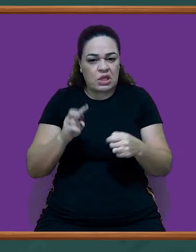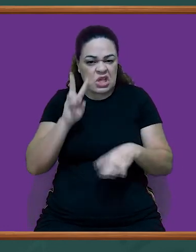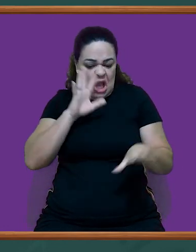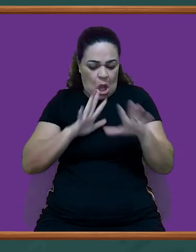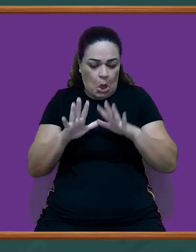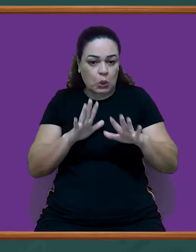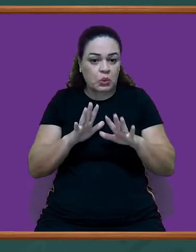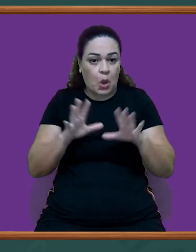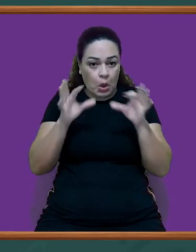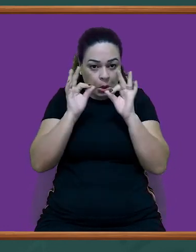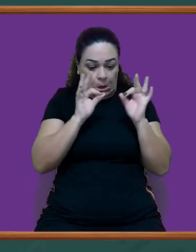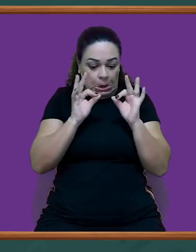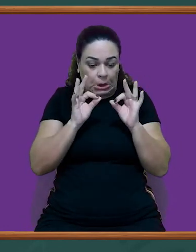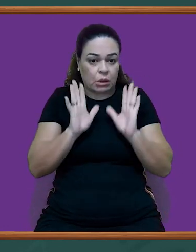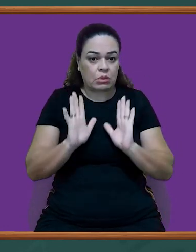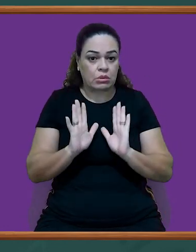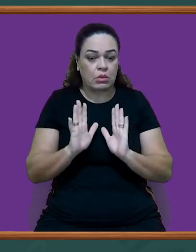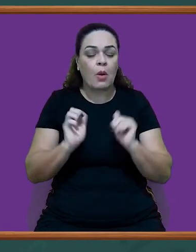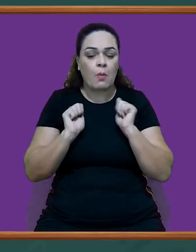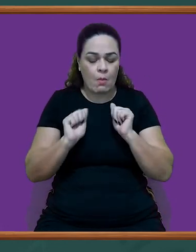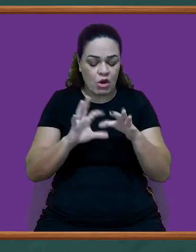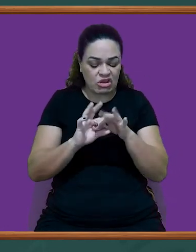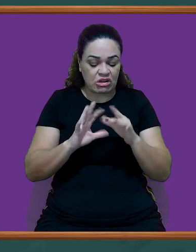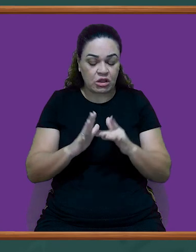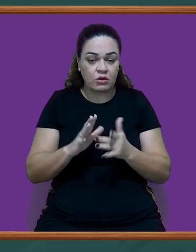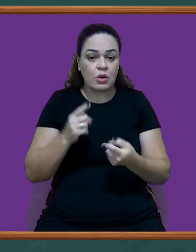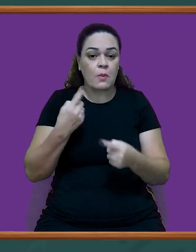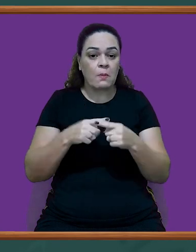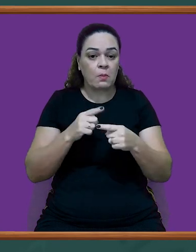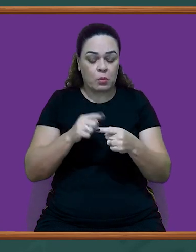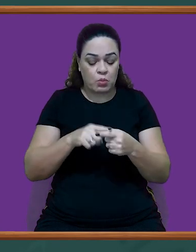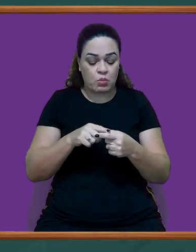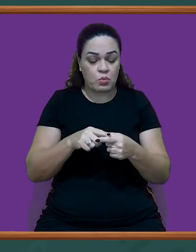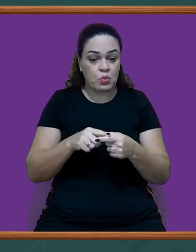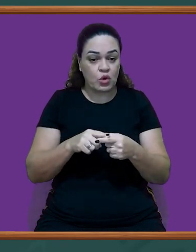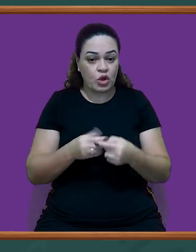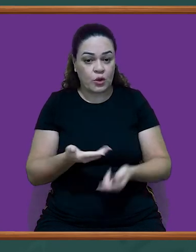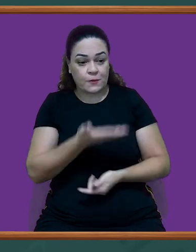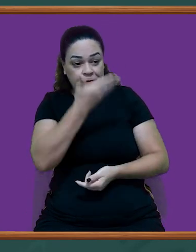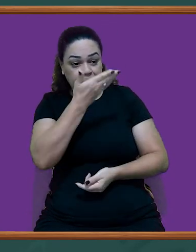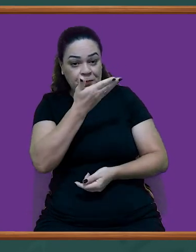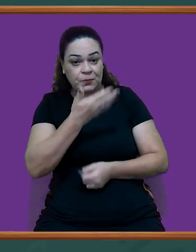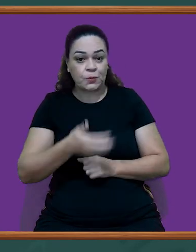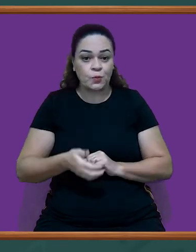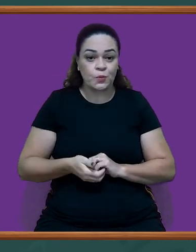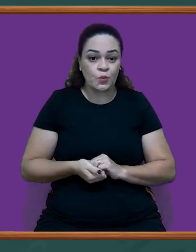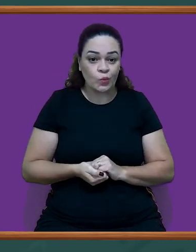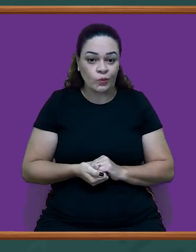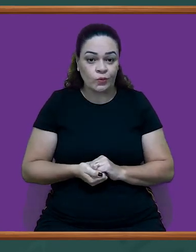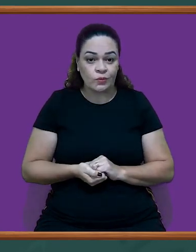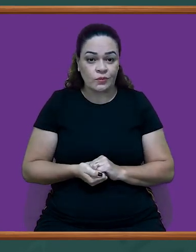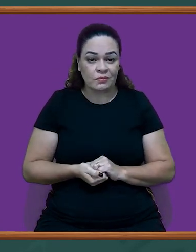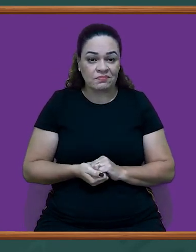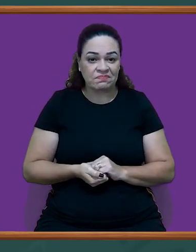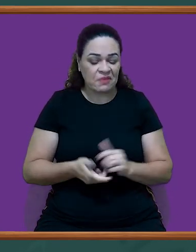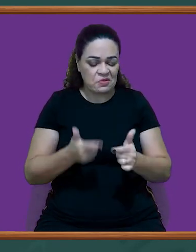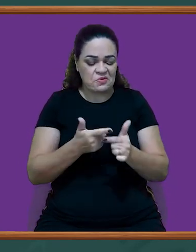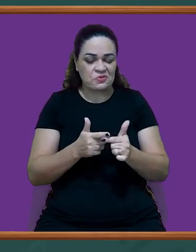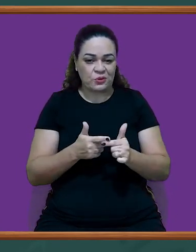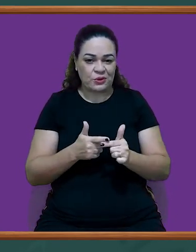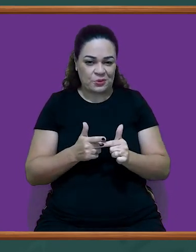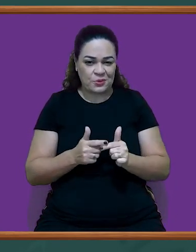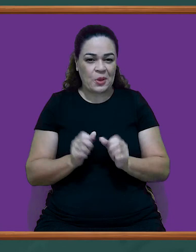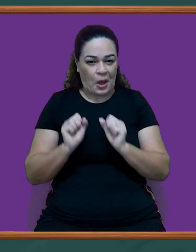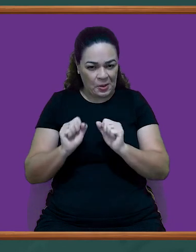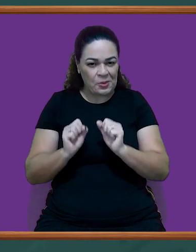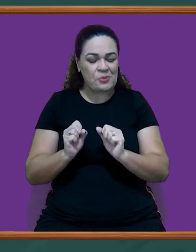o rei nesse caso por exemplo a torre passaria por B1 que está controlada pelo bispo Mas não tem problema eu